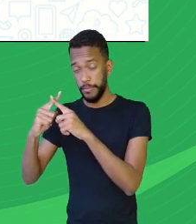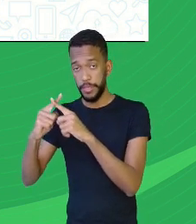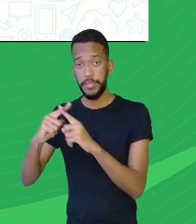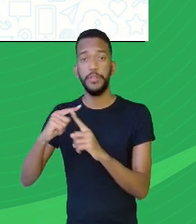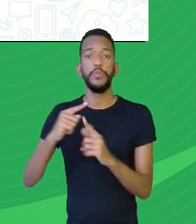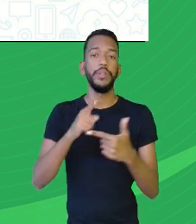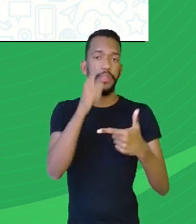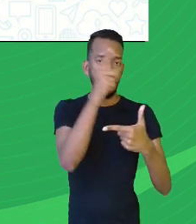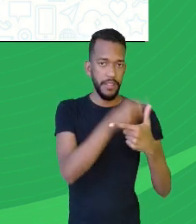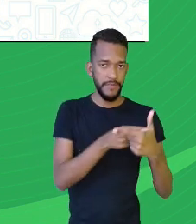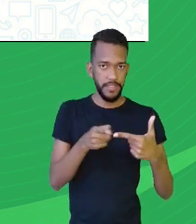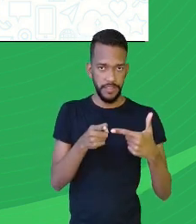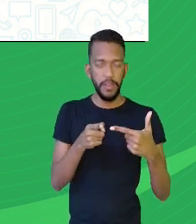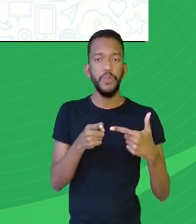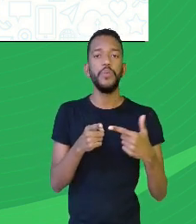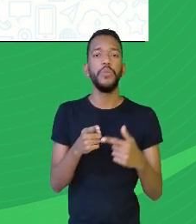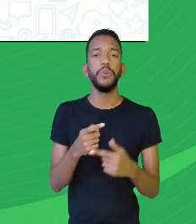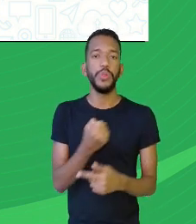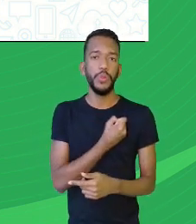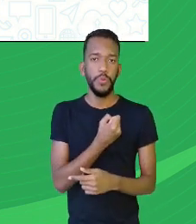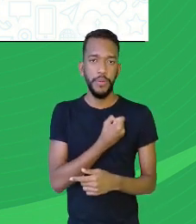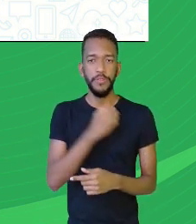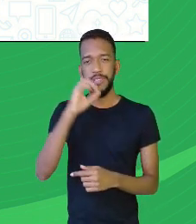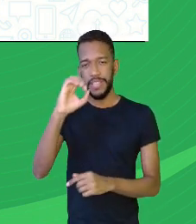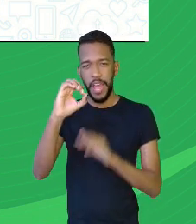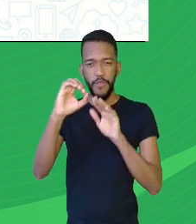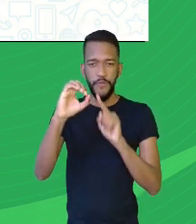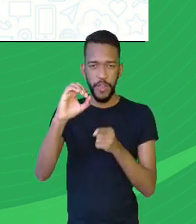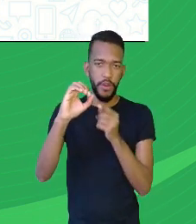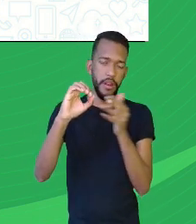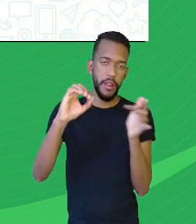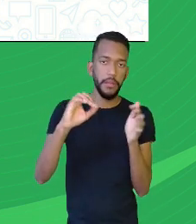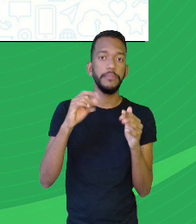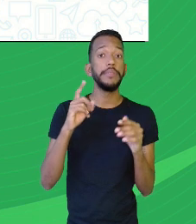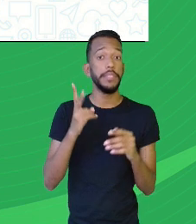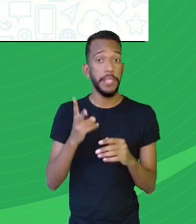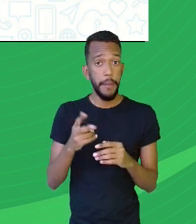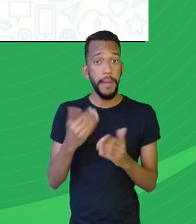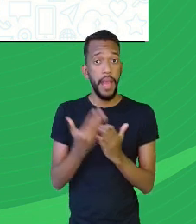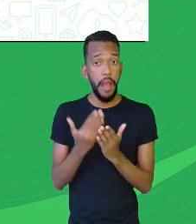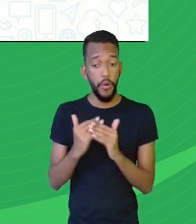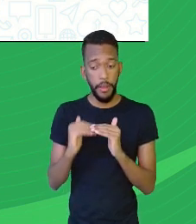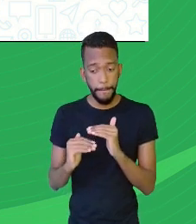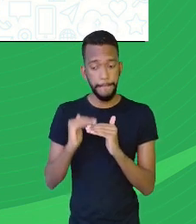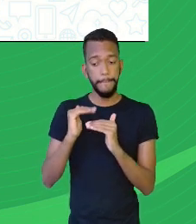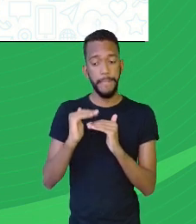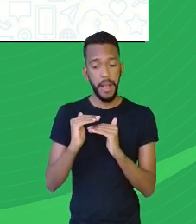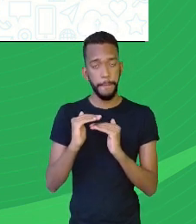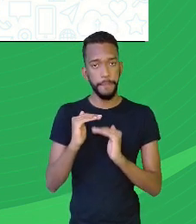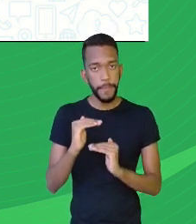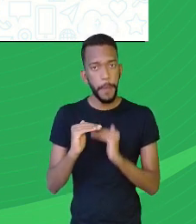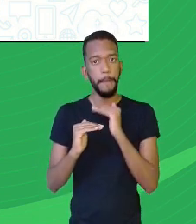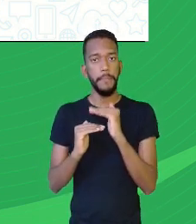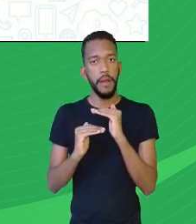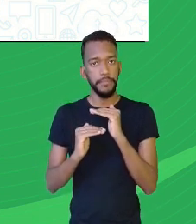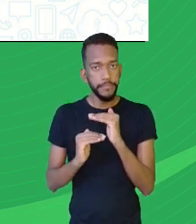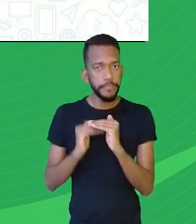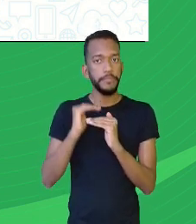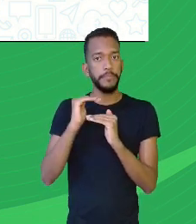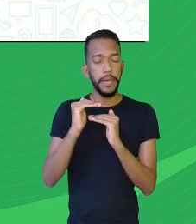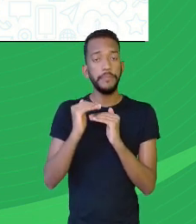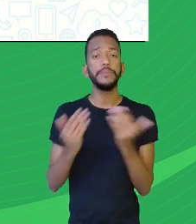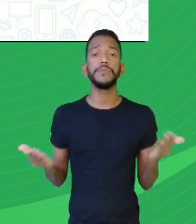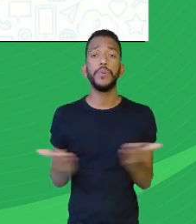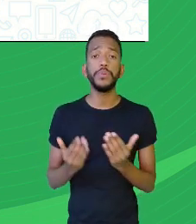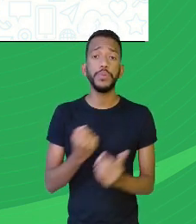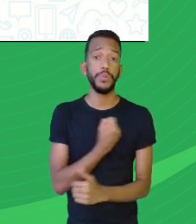decimais. Lembra que eu falei que a cada aula a gente ia subir um nível? Pois bem, em números decimais hoje a